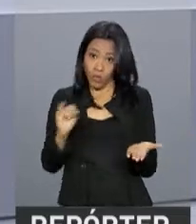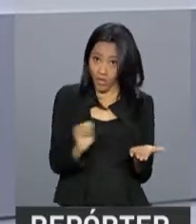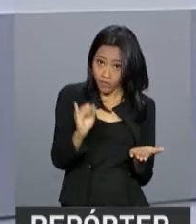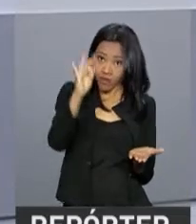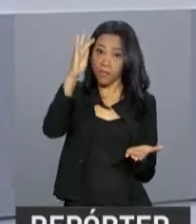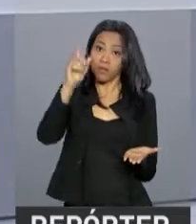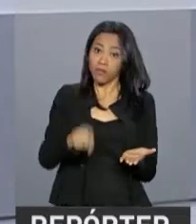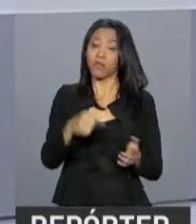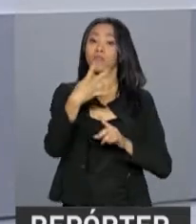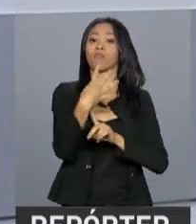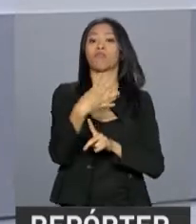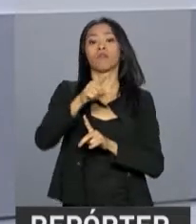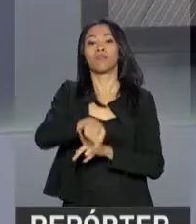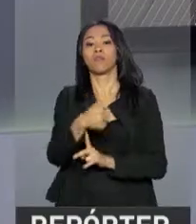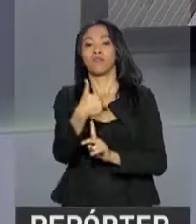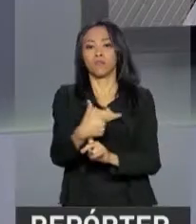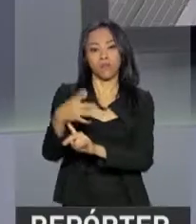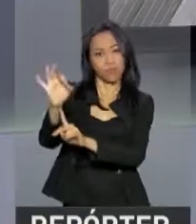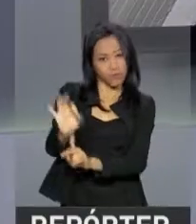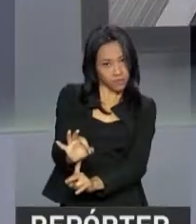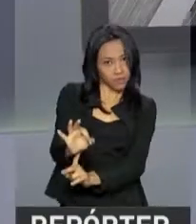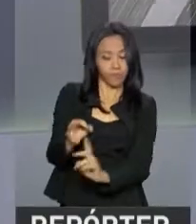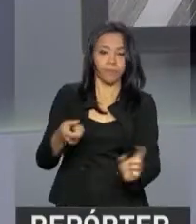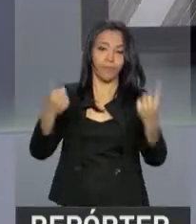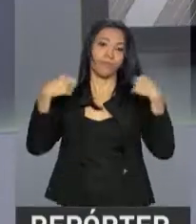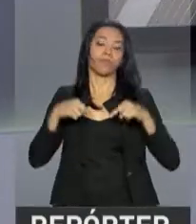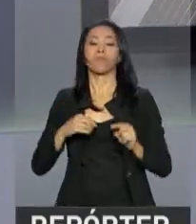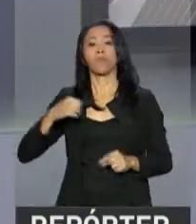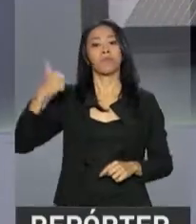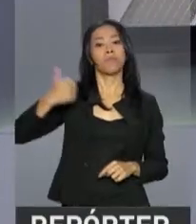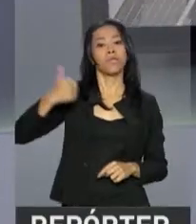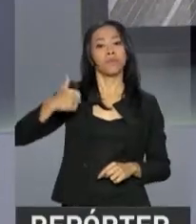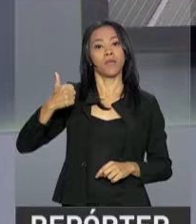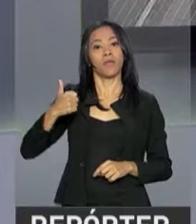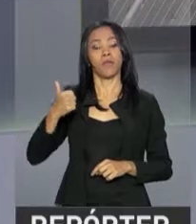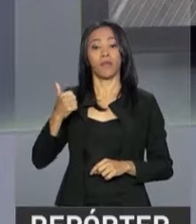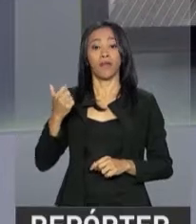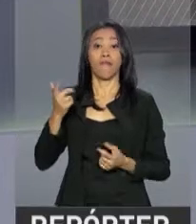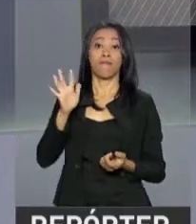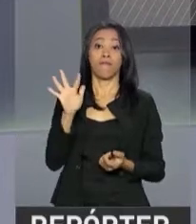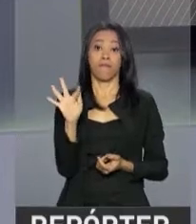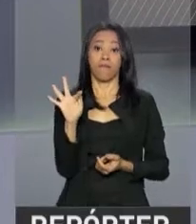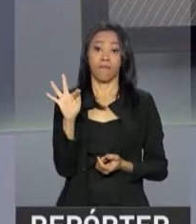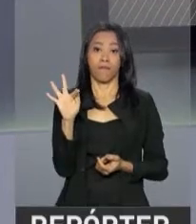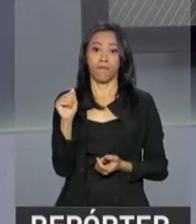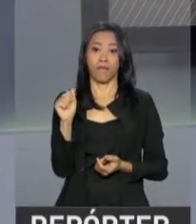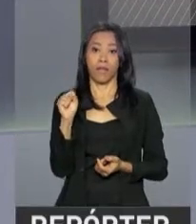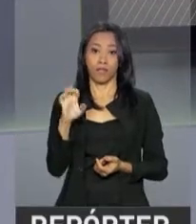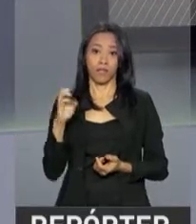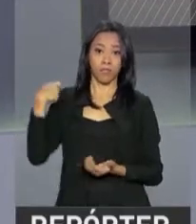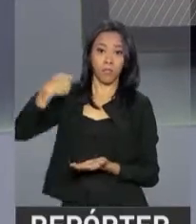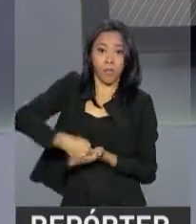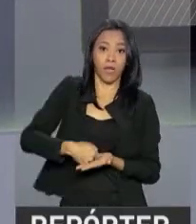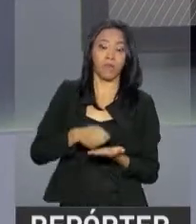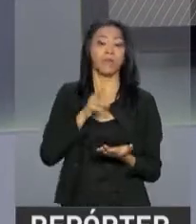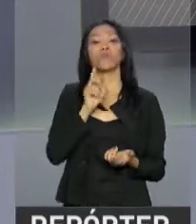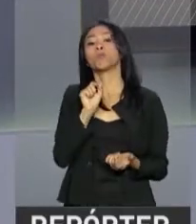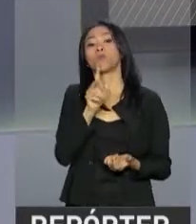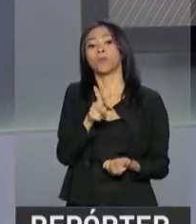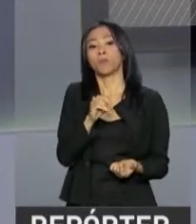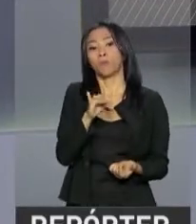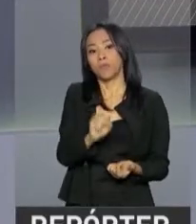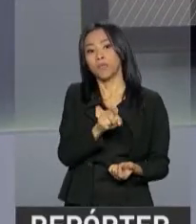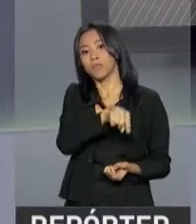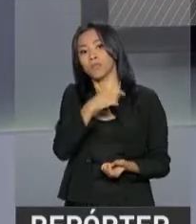4,2 por cento a primeira fase de pagamentos do fundo pis/pasep termina amanhã quem tem entre